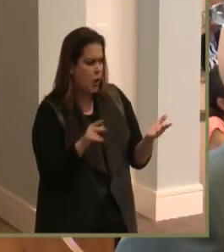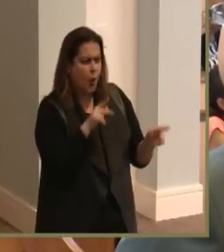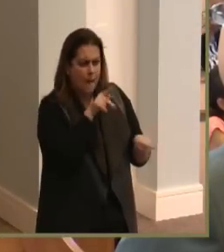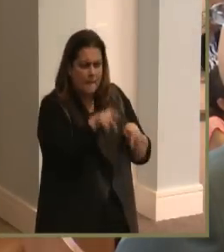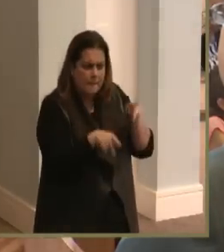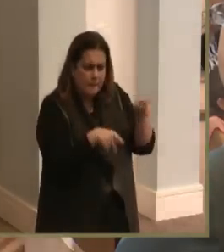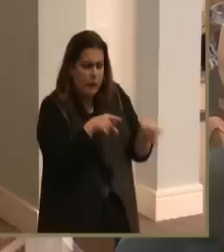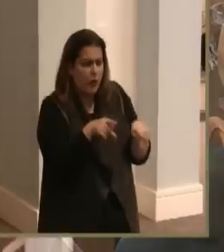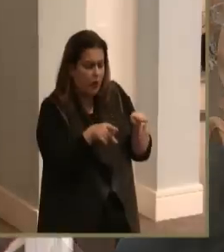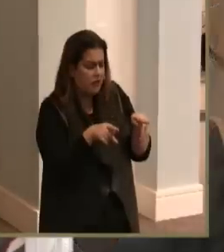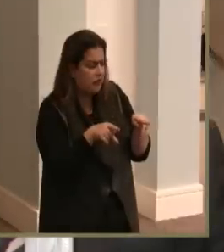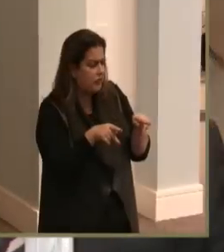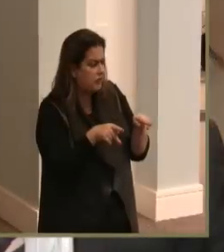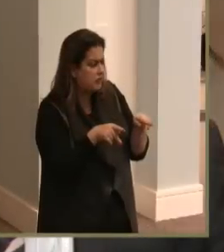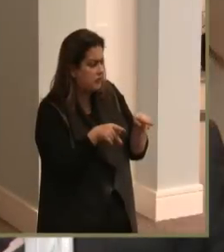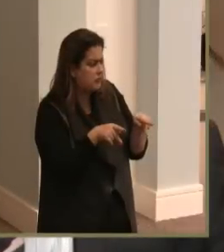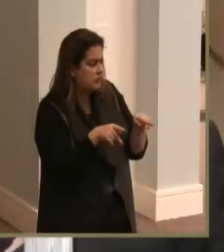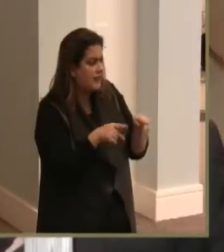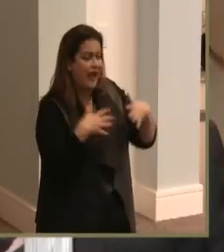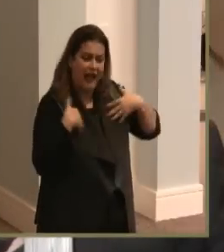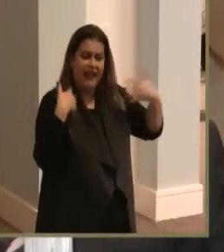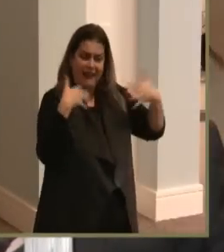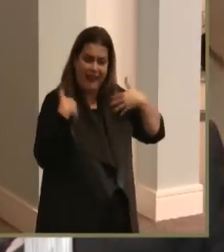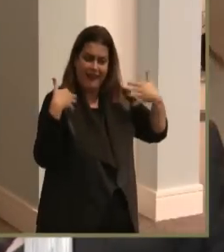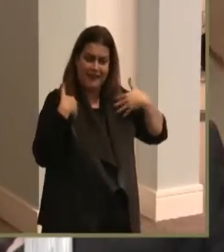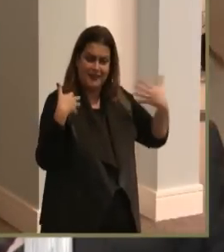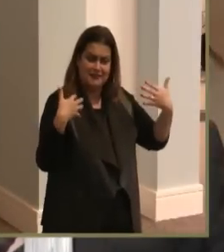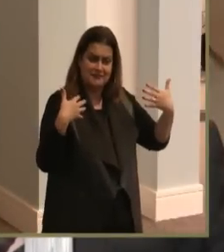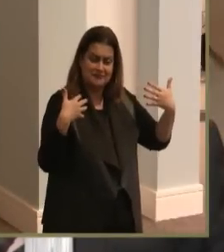povo, ao meu ver, um povo alegre.